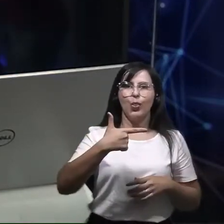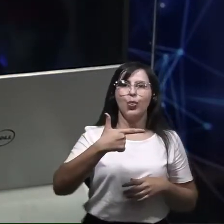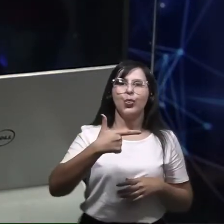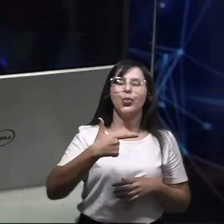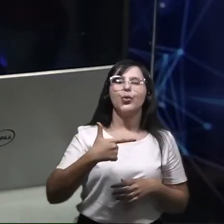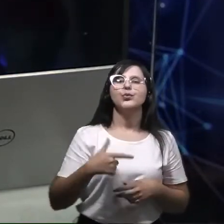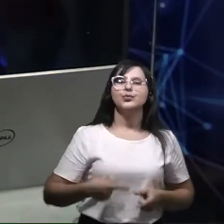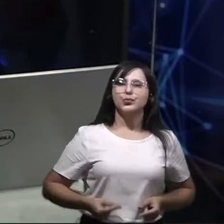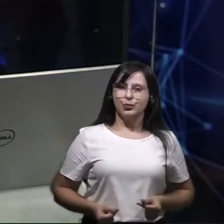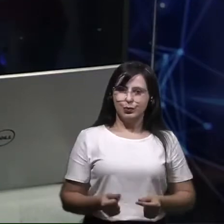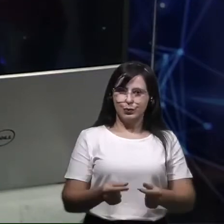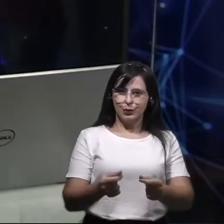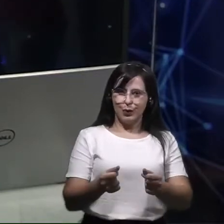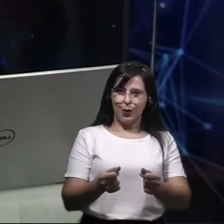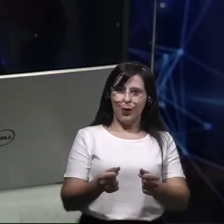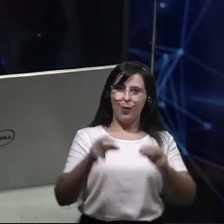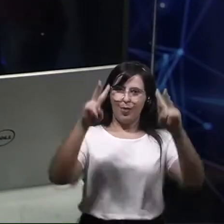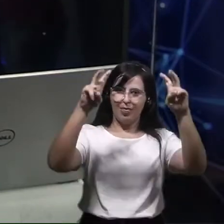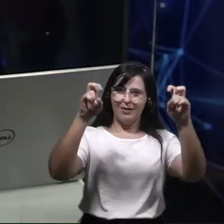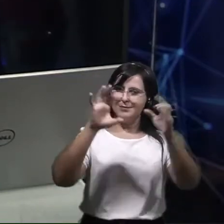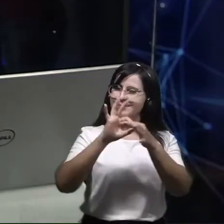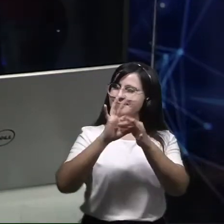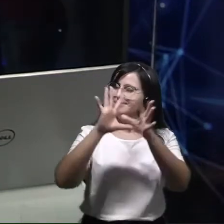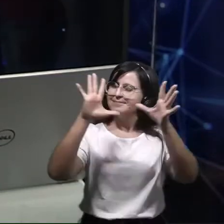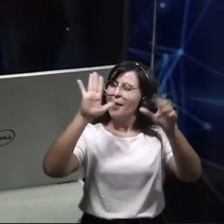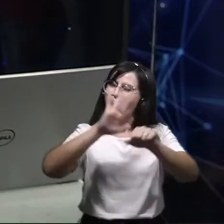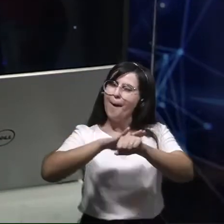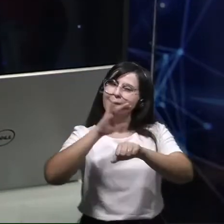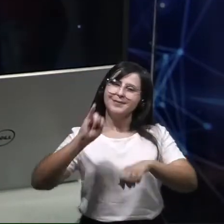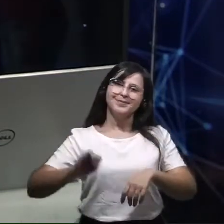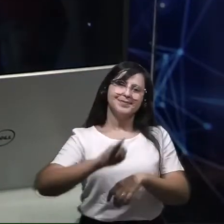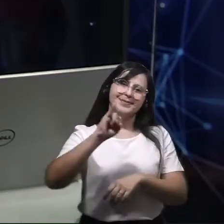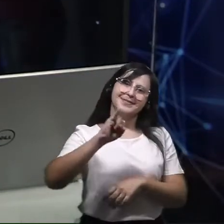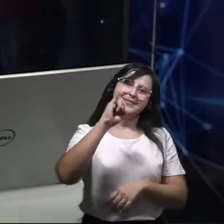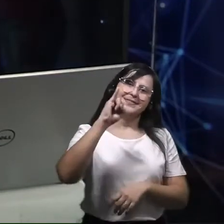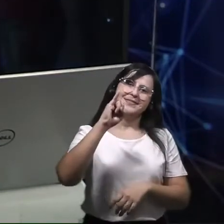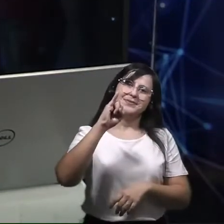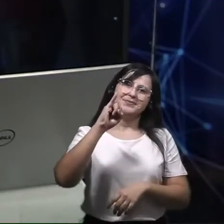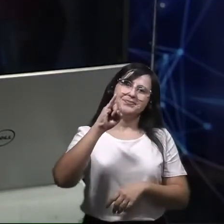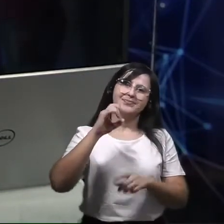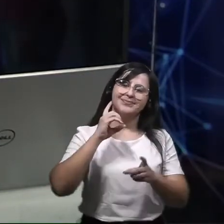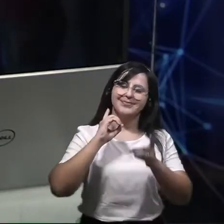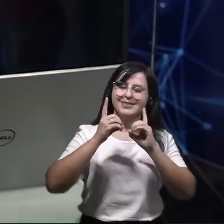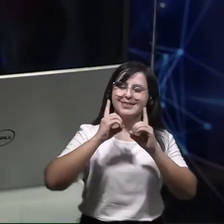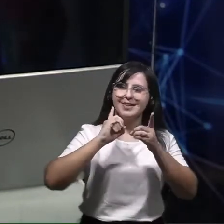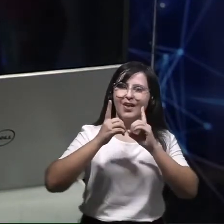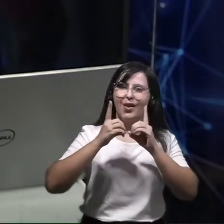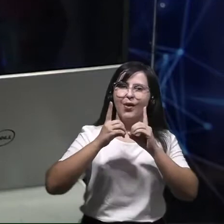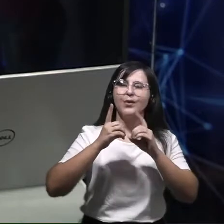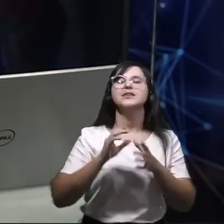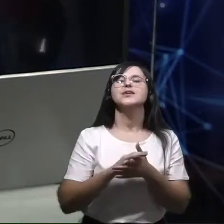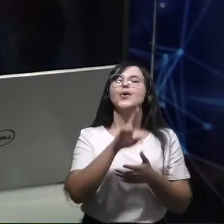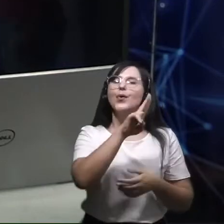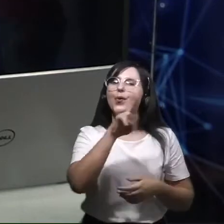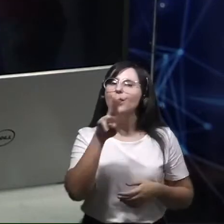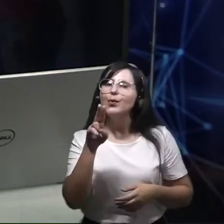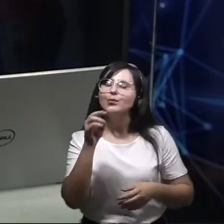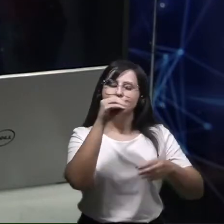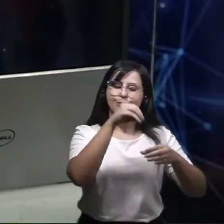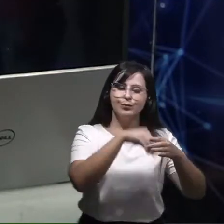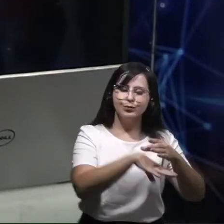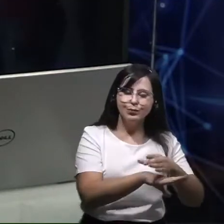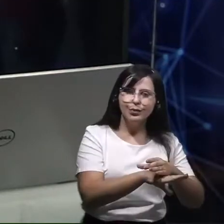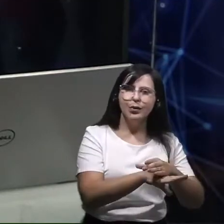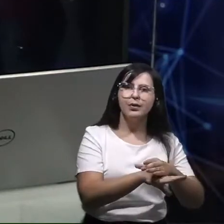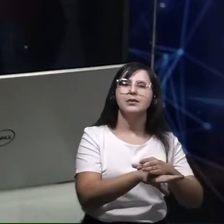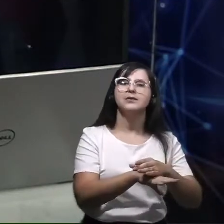de perguntas com temas livres. É a parte mais importante do debate. Os nomes voltam para as urnas e a gente segue com a mesma sequência de regras, na verdade,